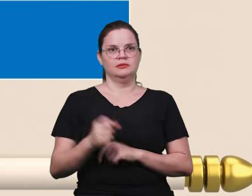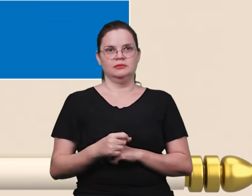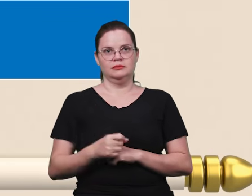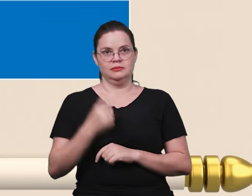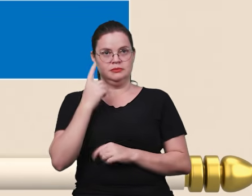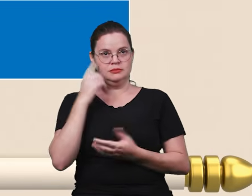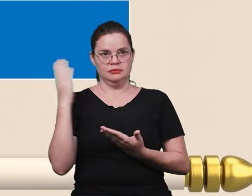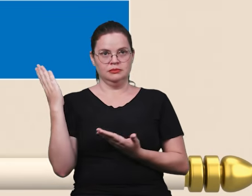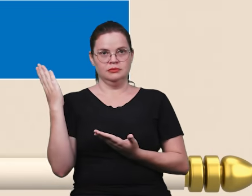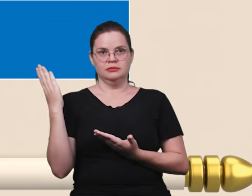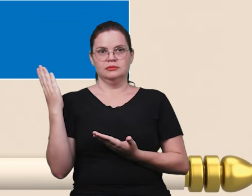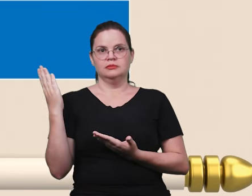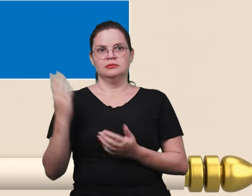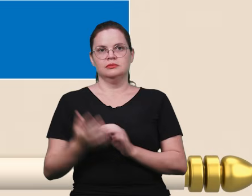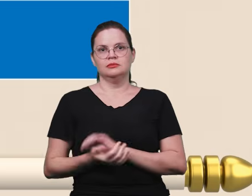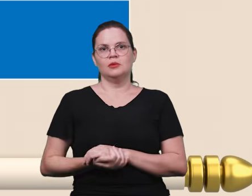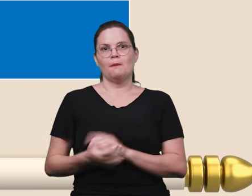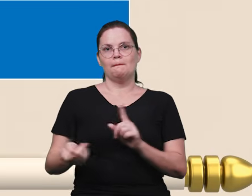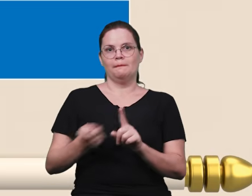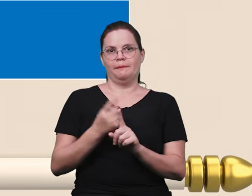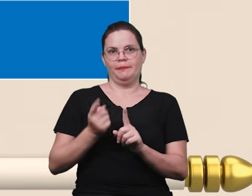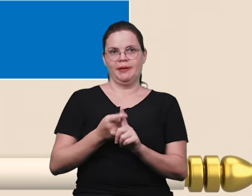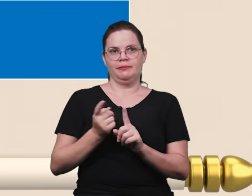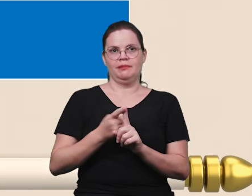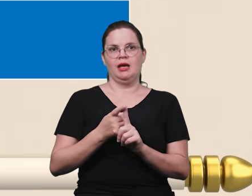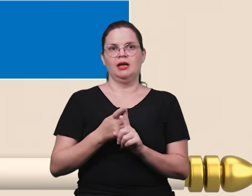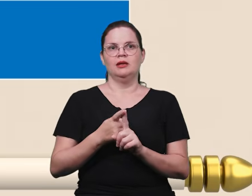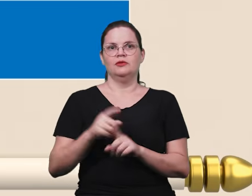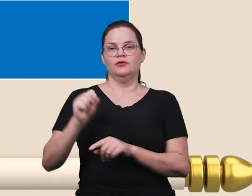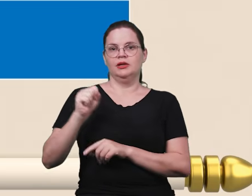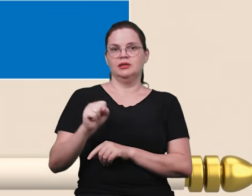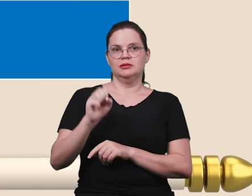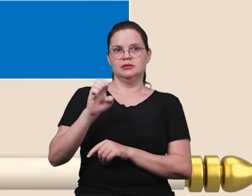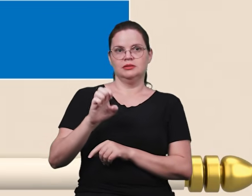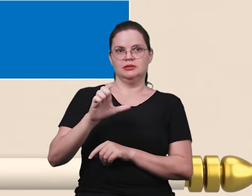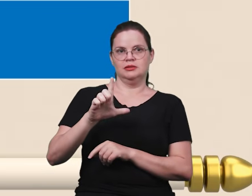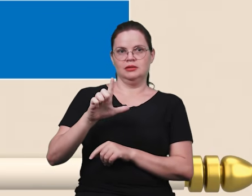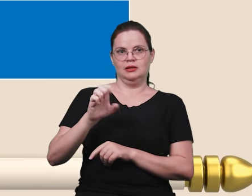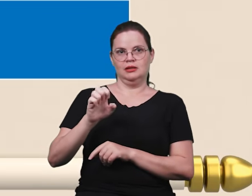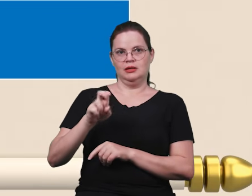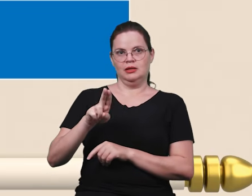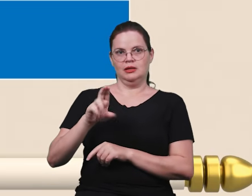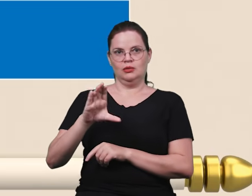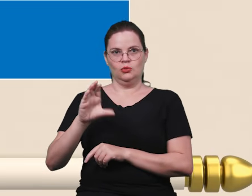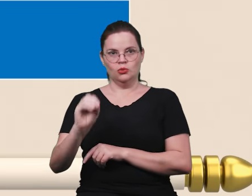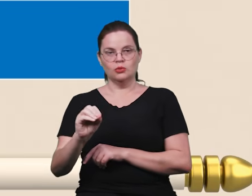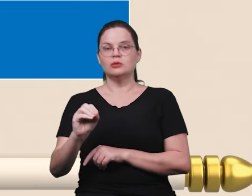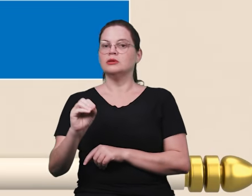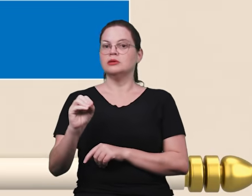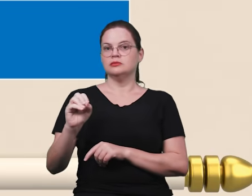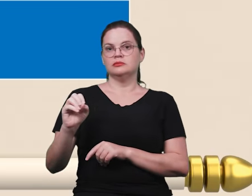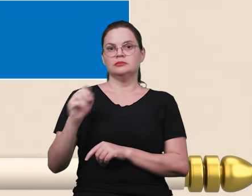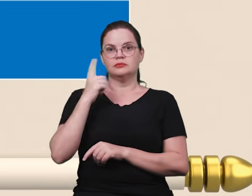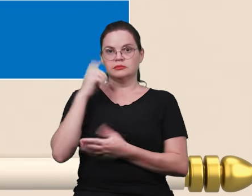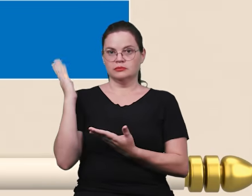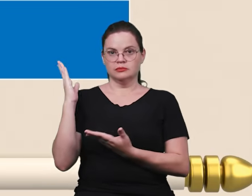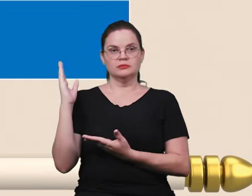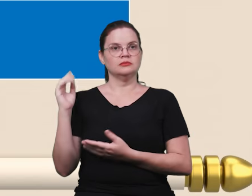citado Seleuco, e ele cuidou, né? Ele foi o